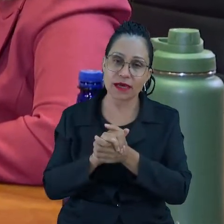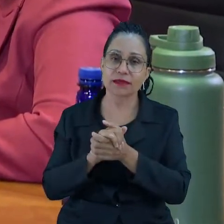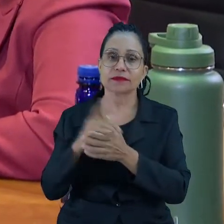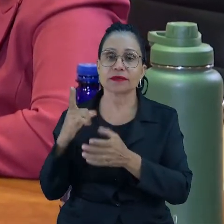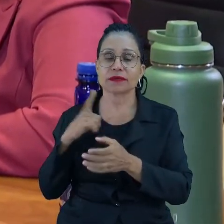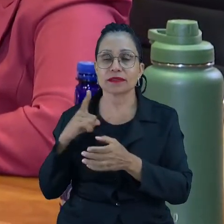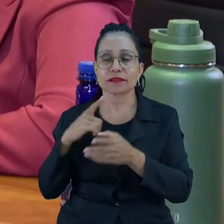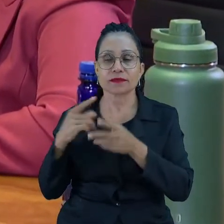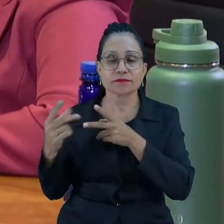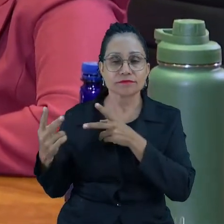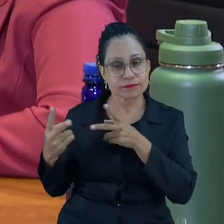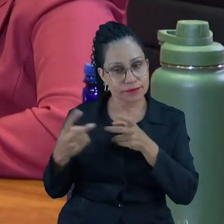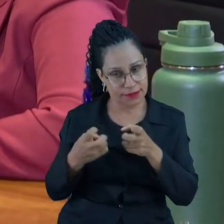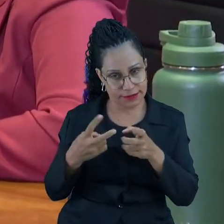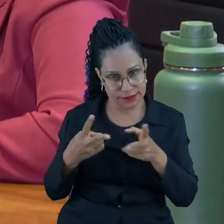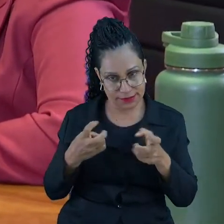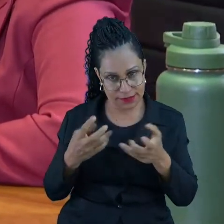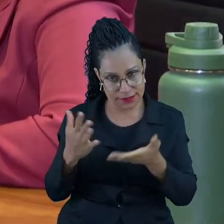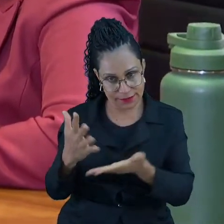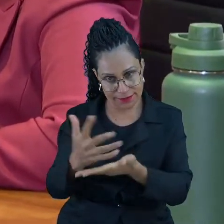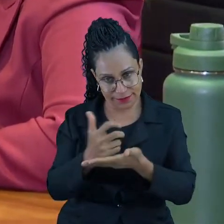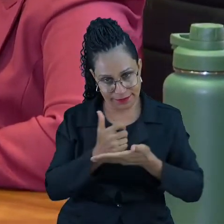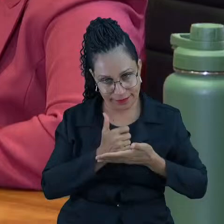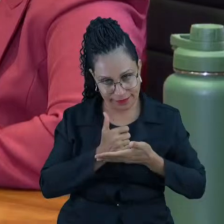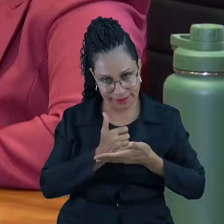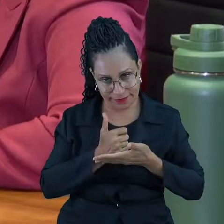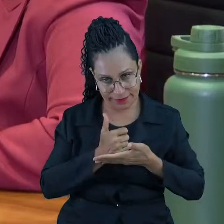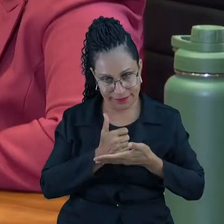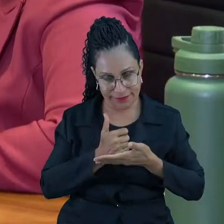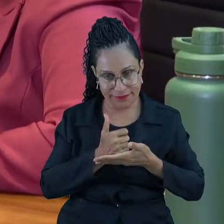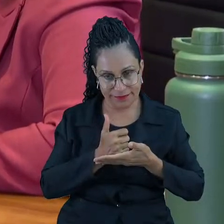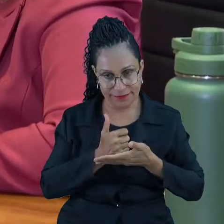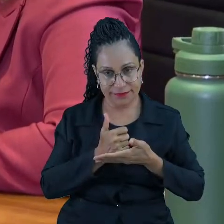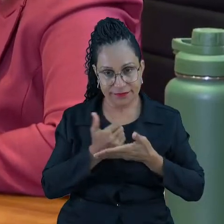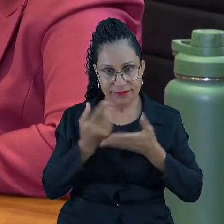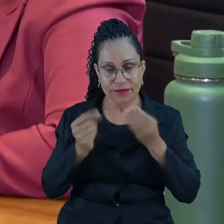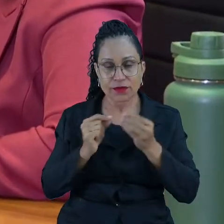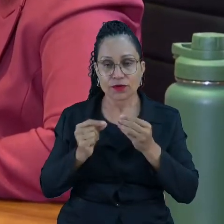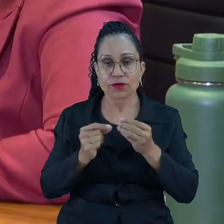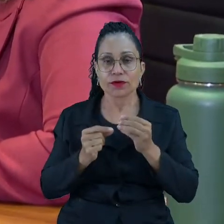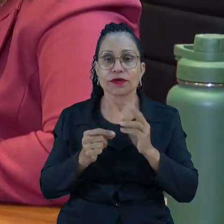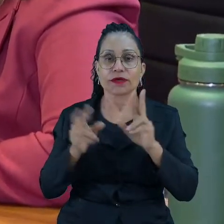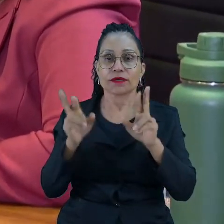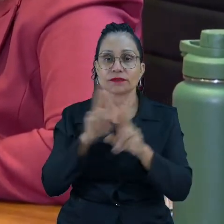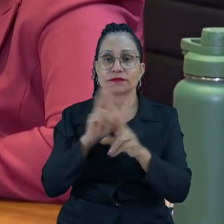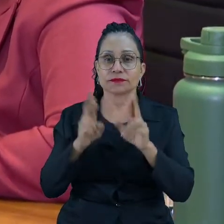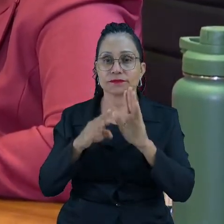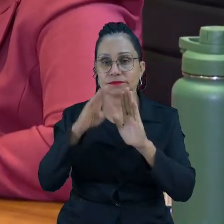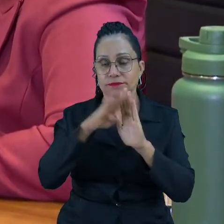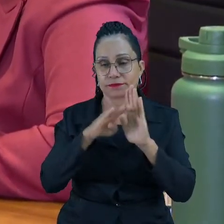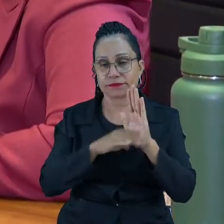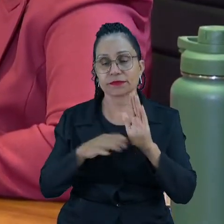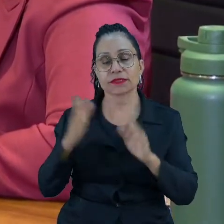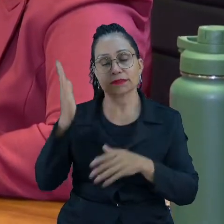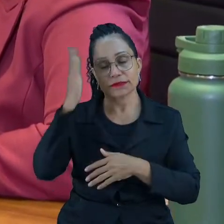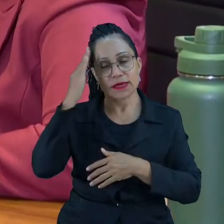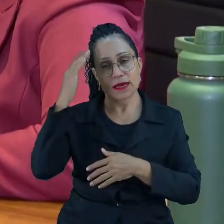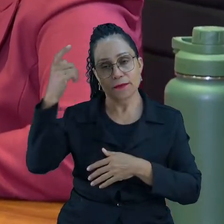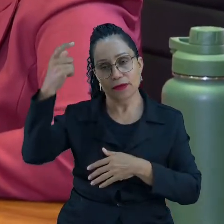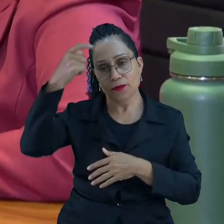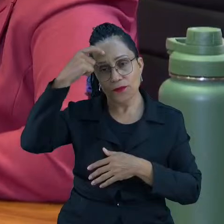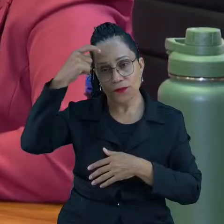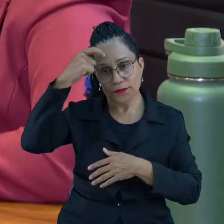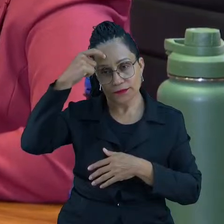uma percepção acolhedora, né, em relação ao protocolo. Eles têm a consciência. Então, já